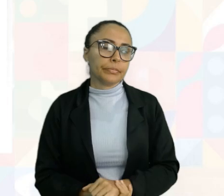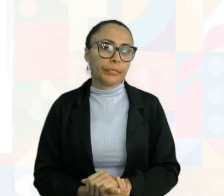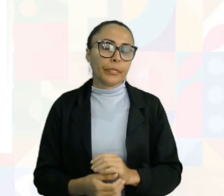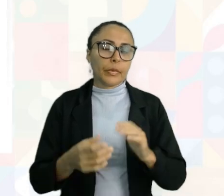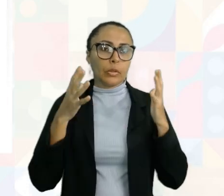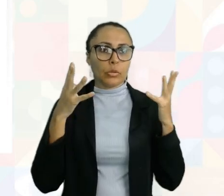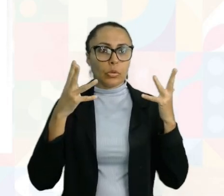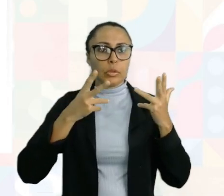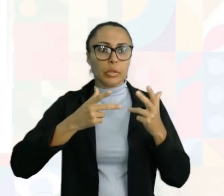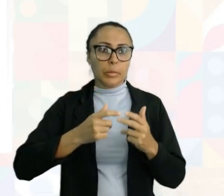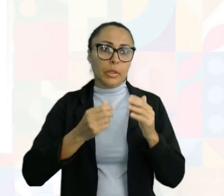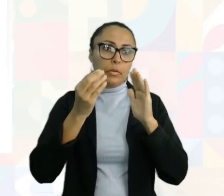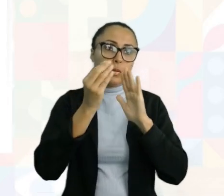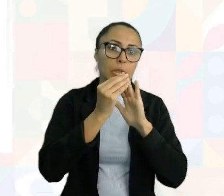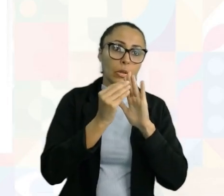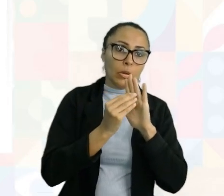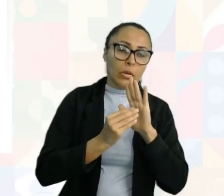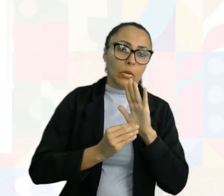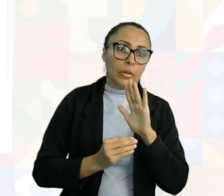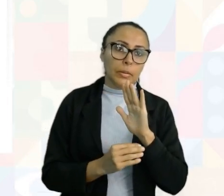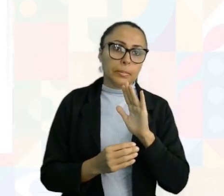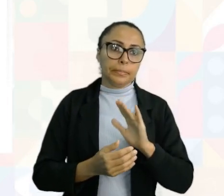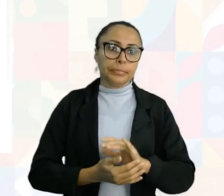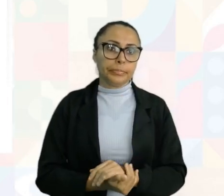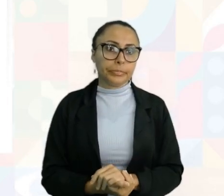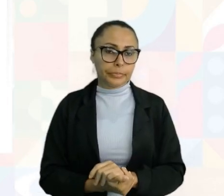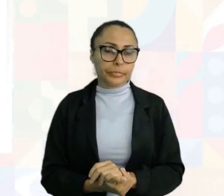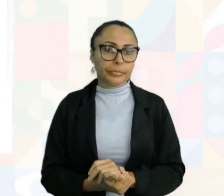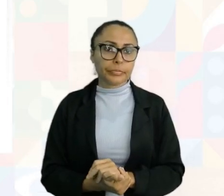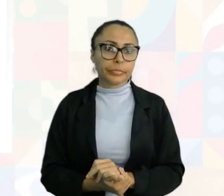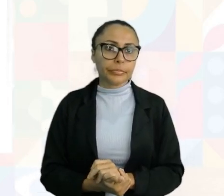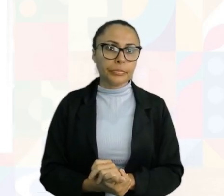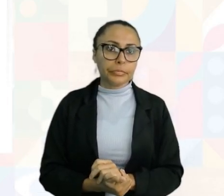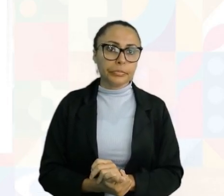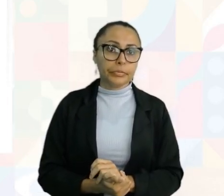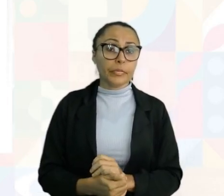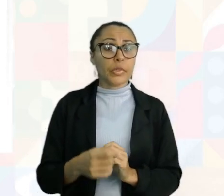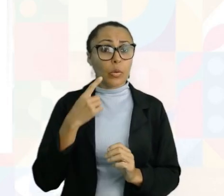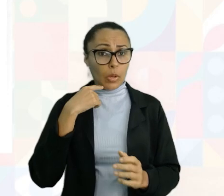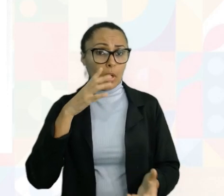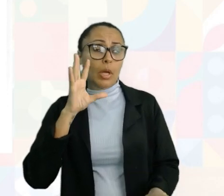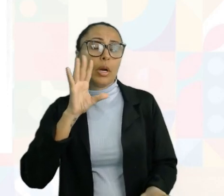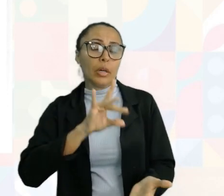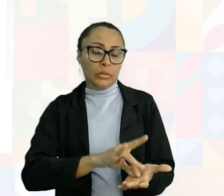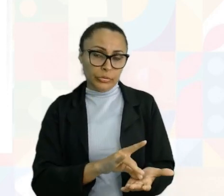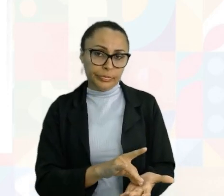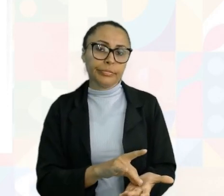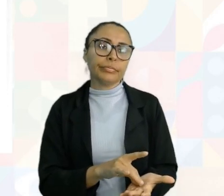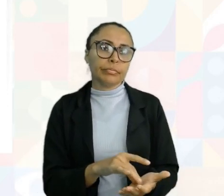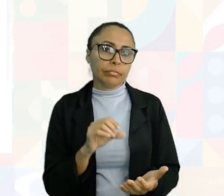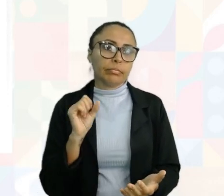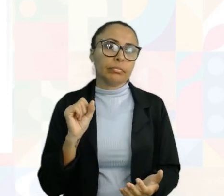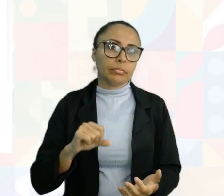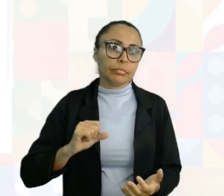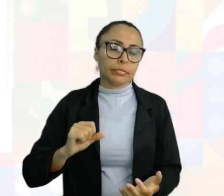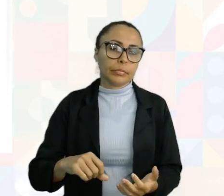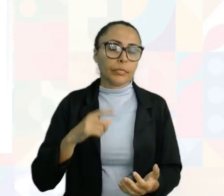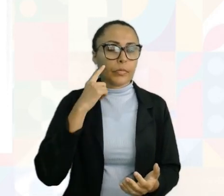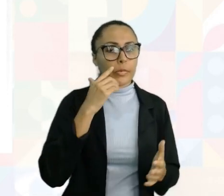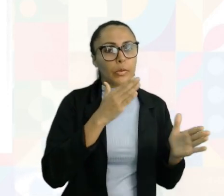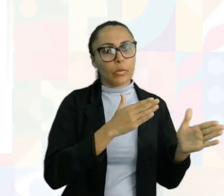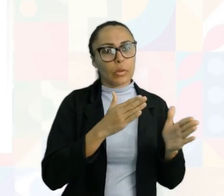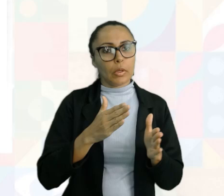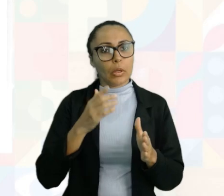que você coloca nas linhas e na altura são reais, são as medidas reais do lado do